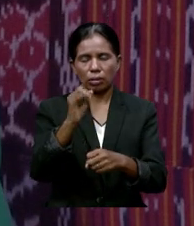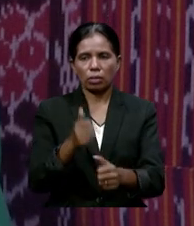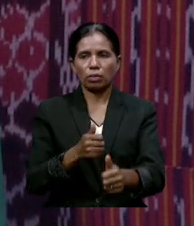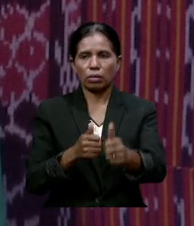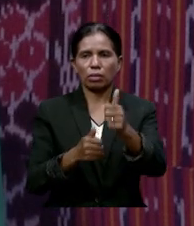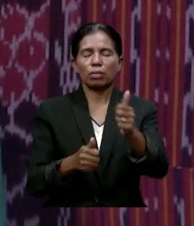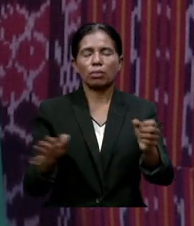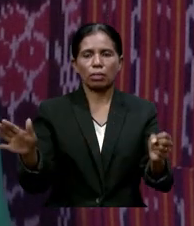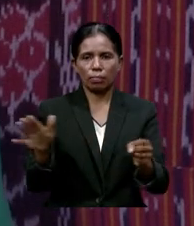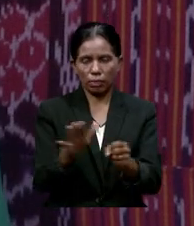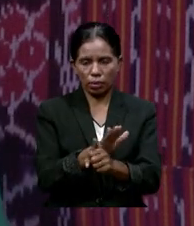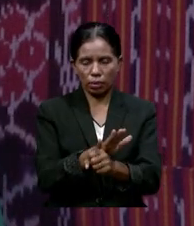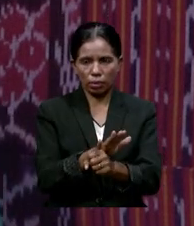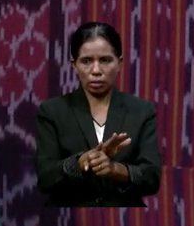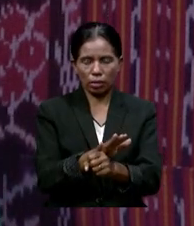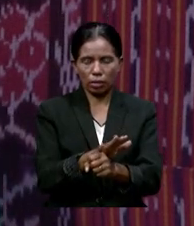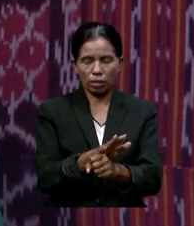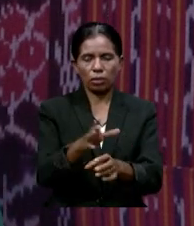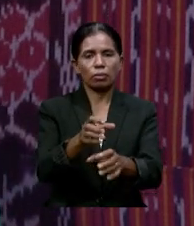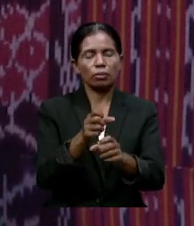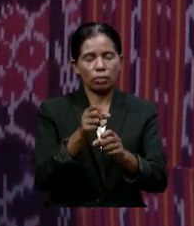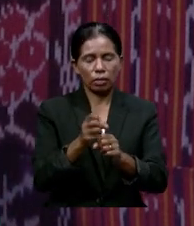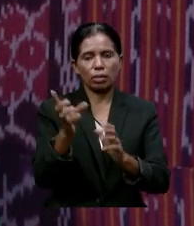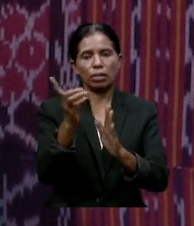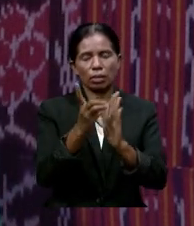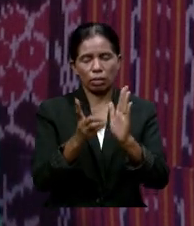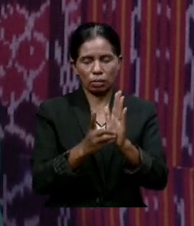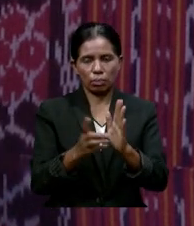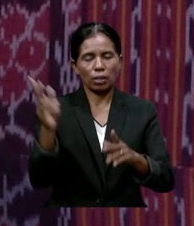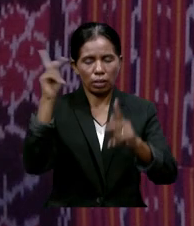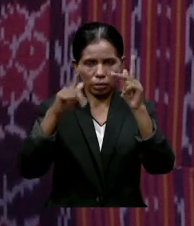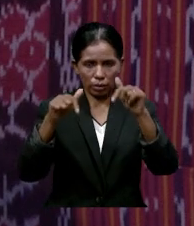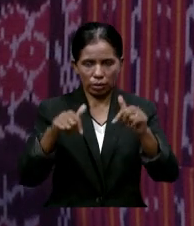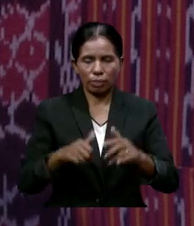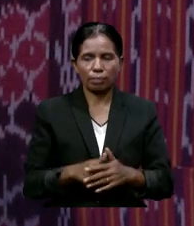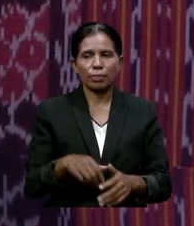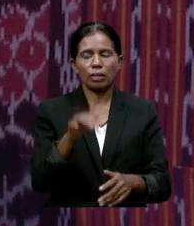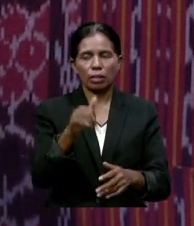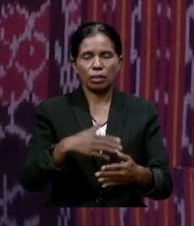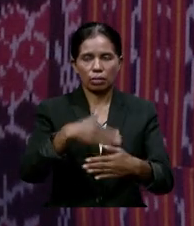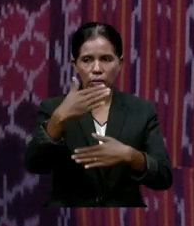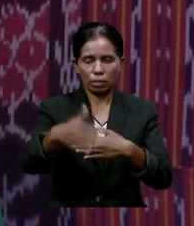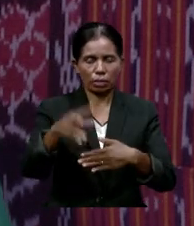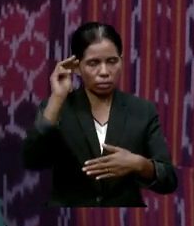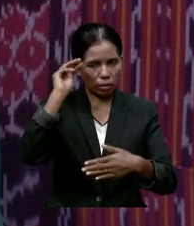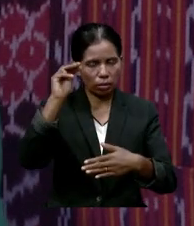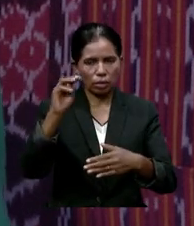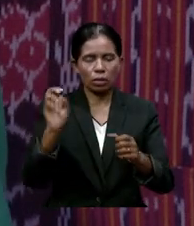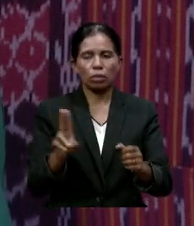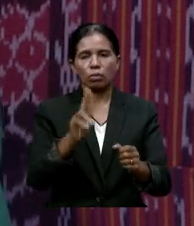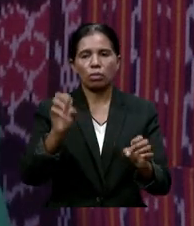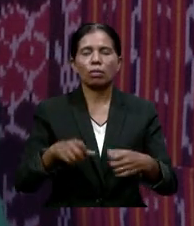hori completa, halo auto, ba caso ida ne. Sim, passo tu irmã, mas o Ministério tem que gerir o